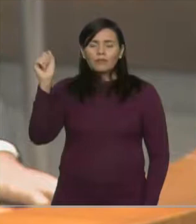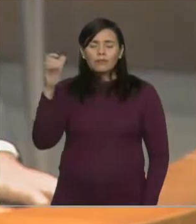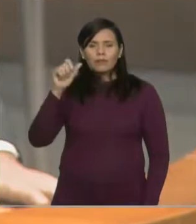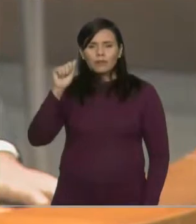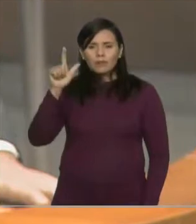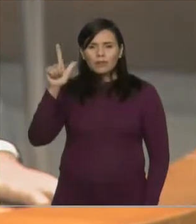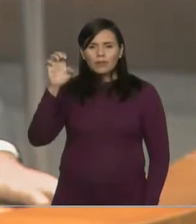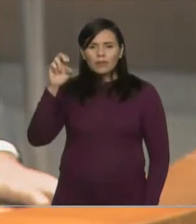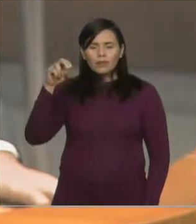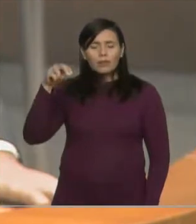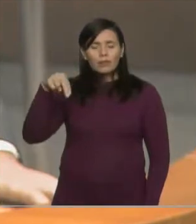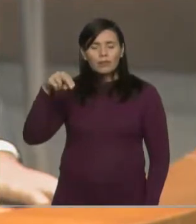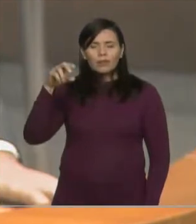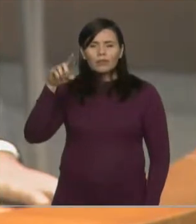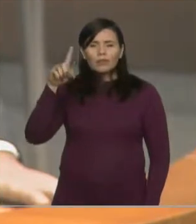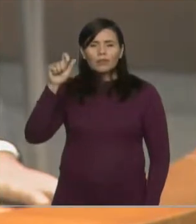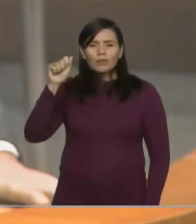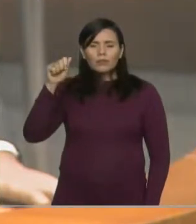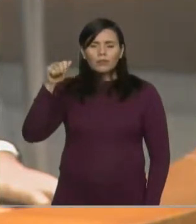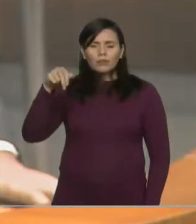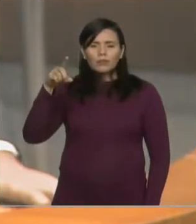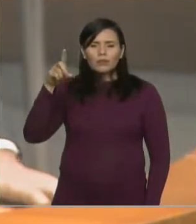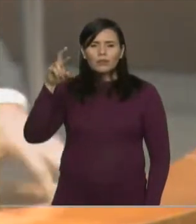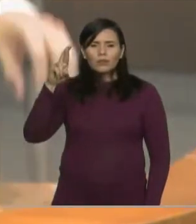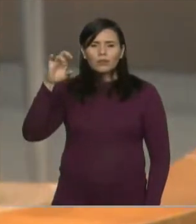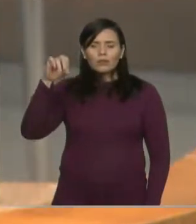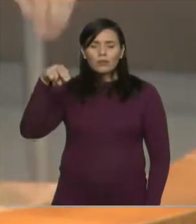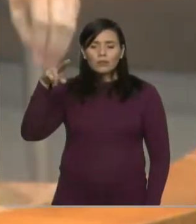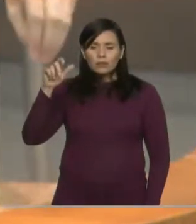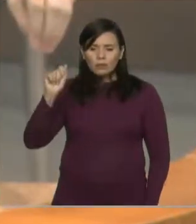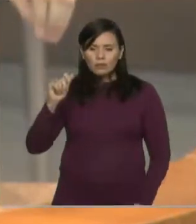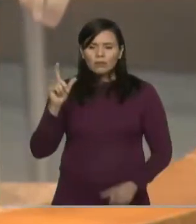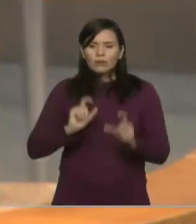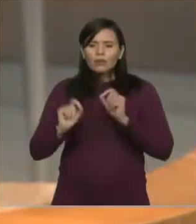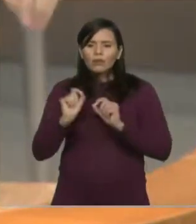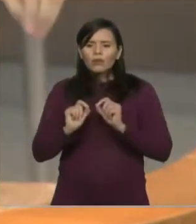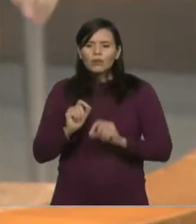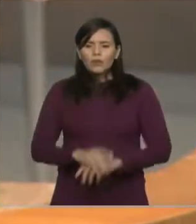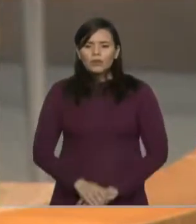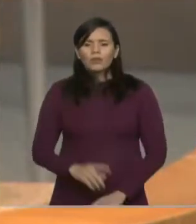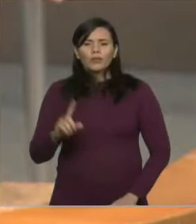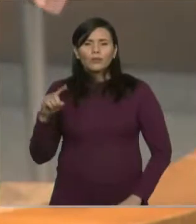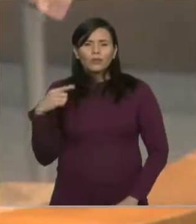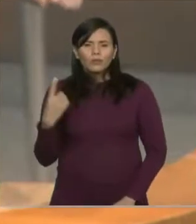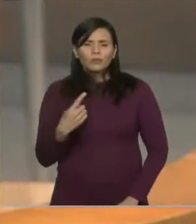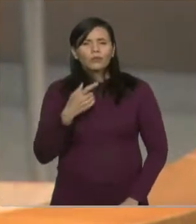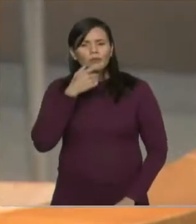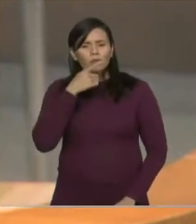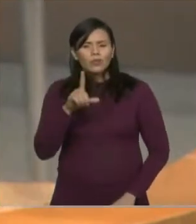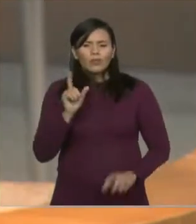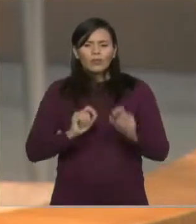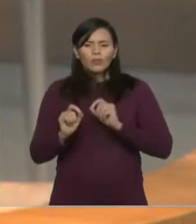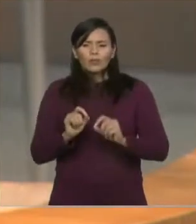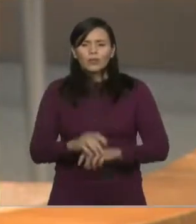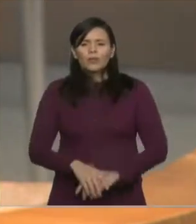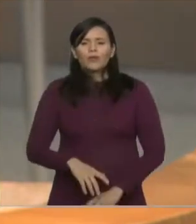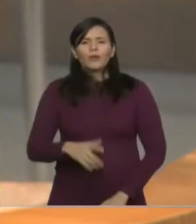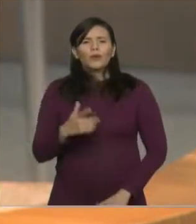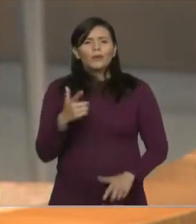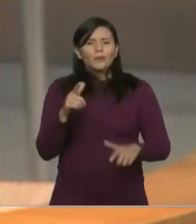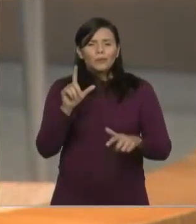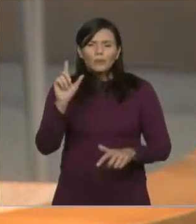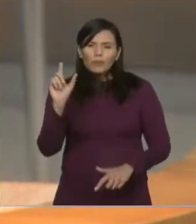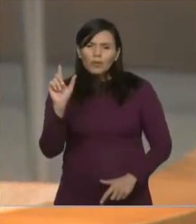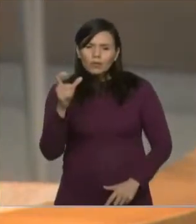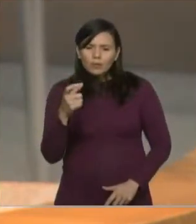para a implantação do cartão Vale Transporte Servidor. Ou seja, o servidor público do Estado do Maranhão não precisará